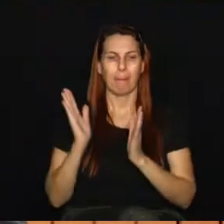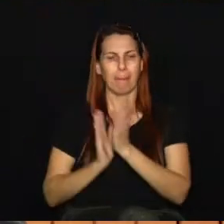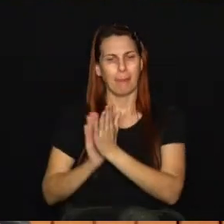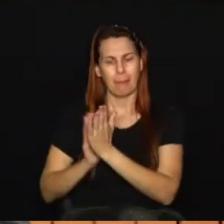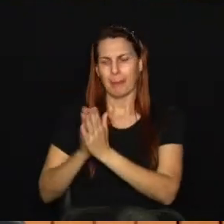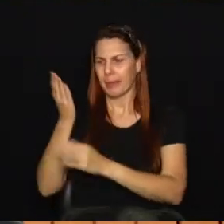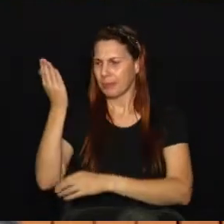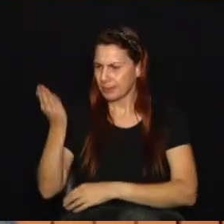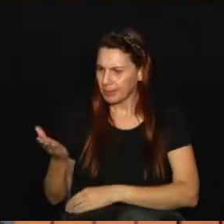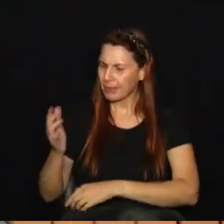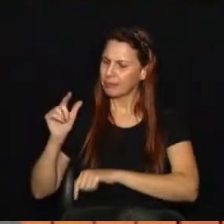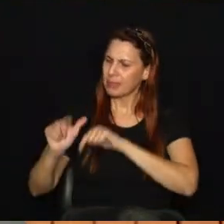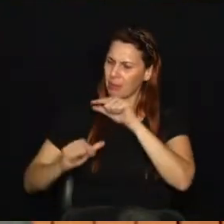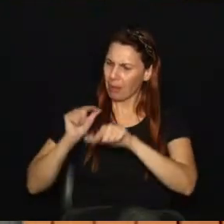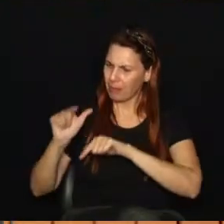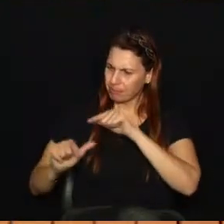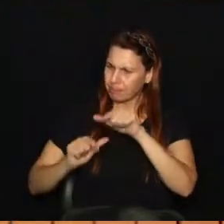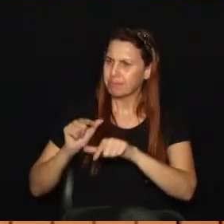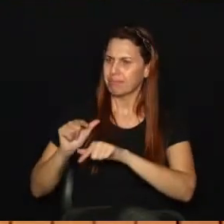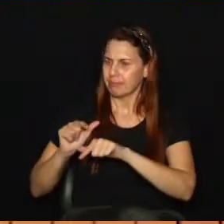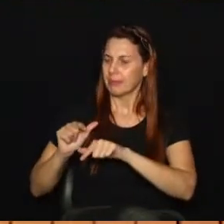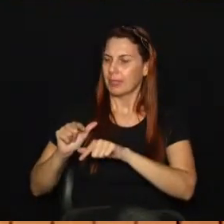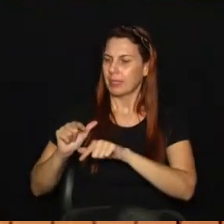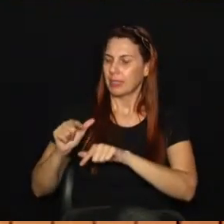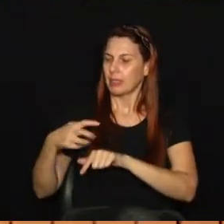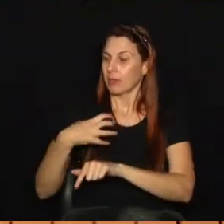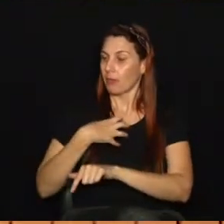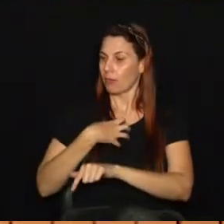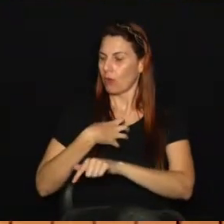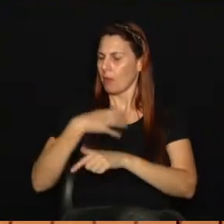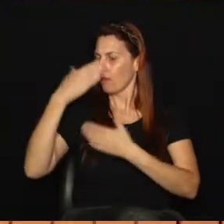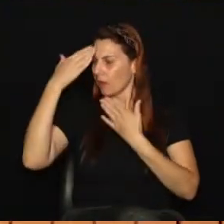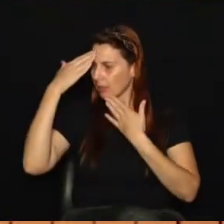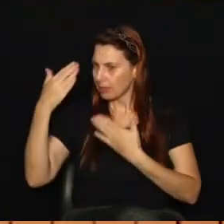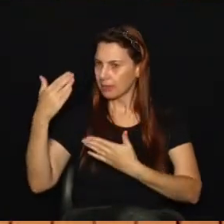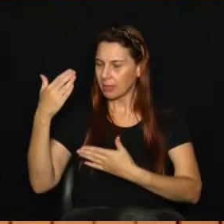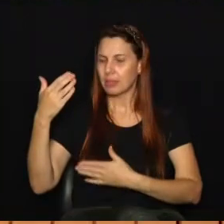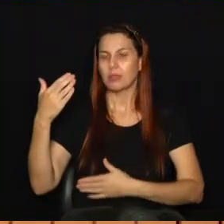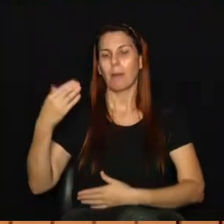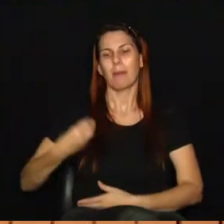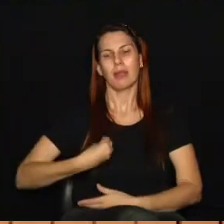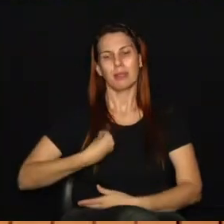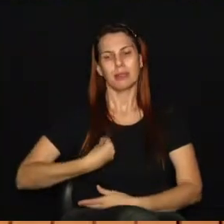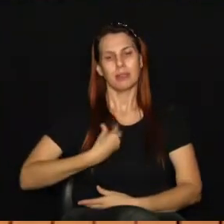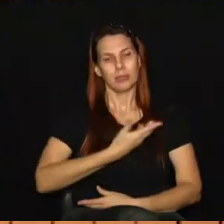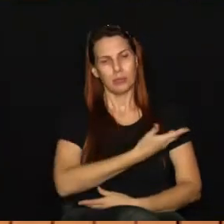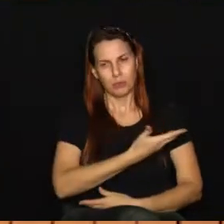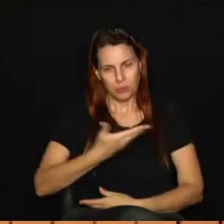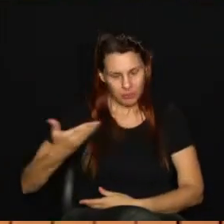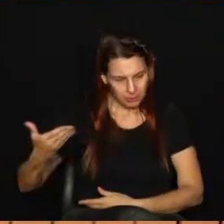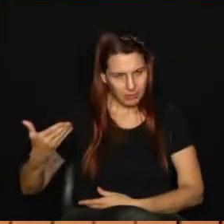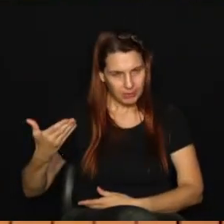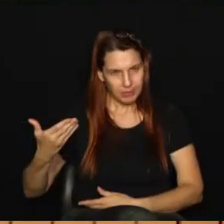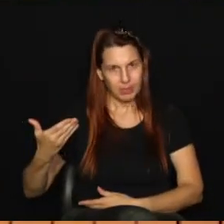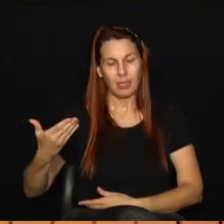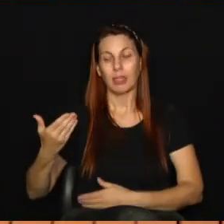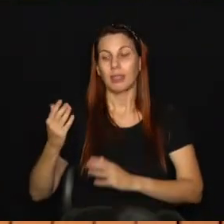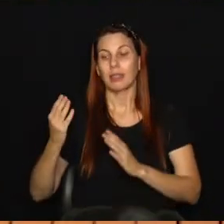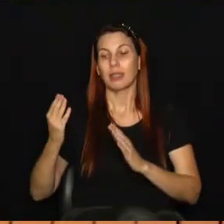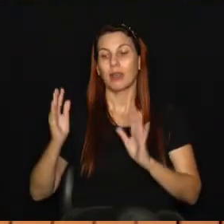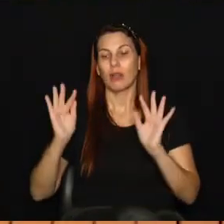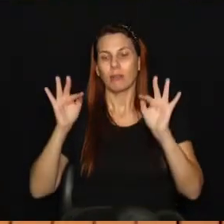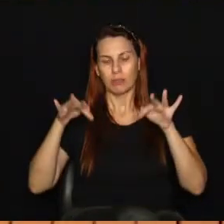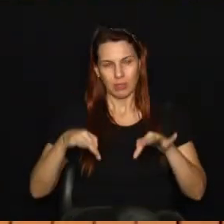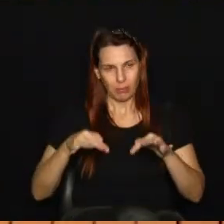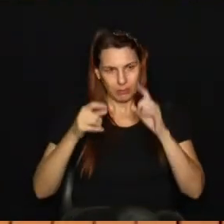empenho e pela sua dedicação. E dessa forma, eu agradeço mais uma vez a presença de todos e dou por encerrada essa nossa reunião